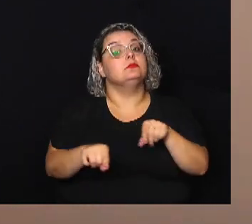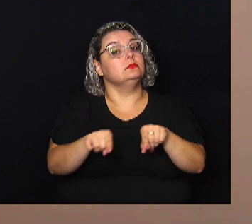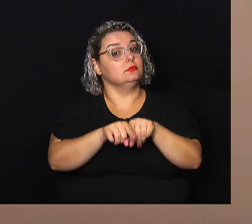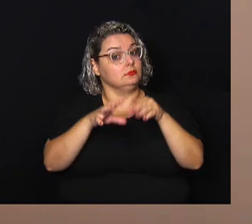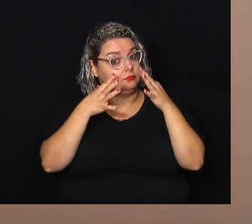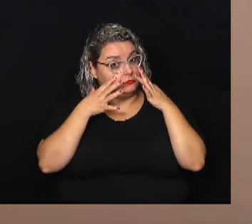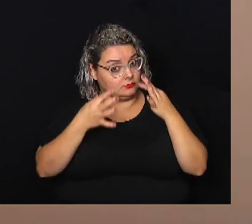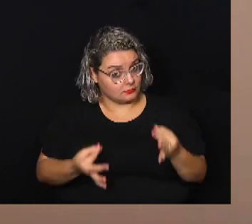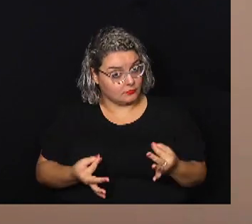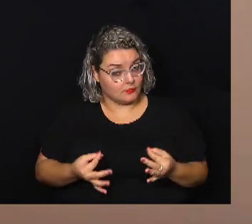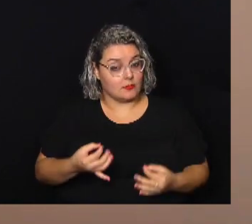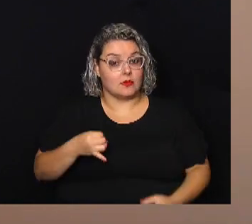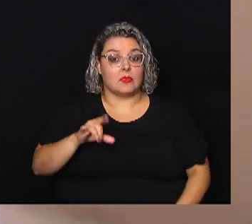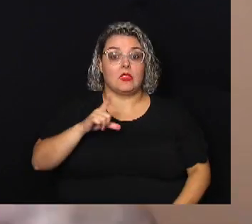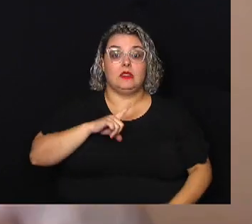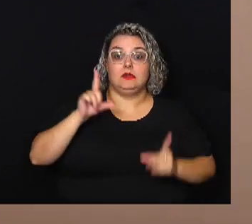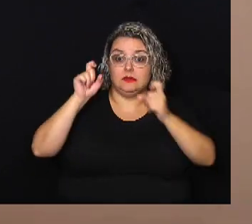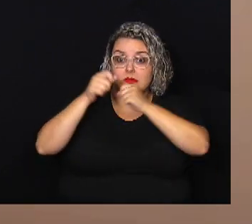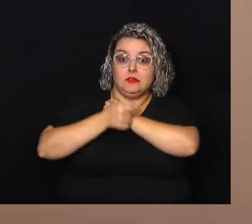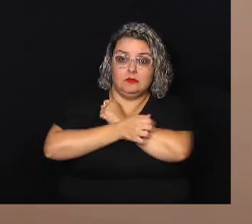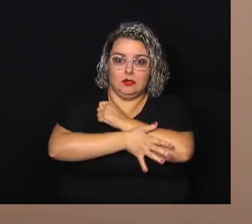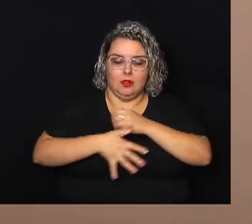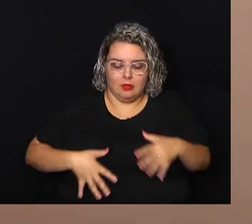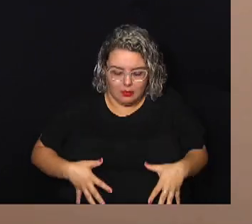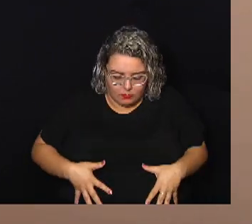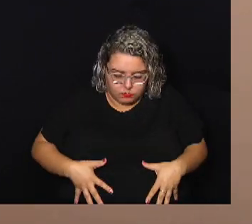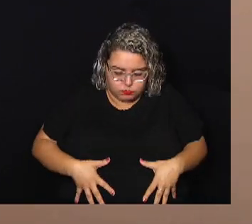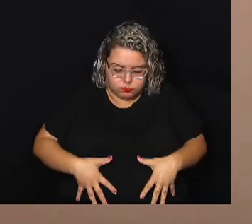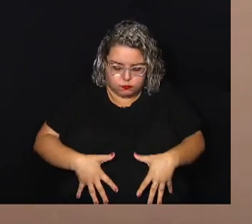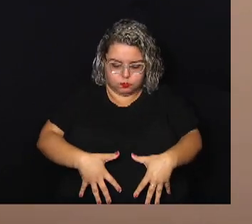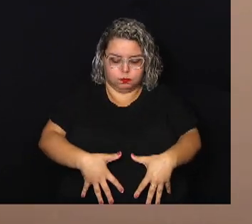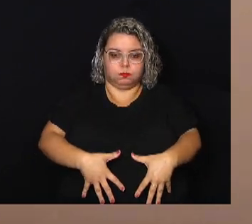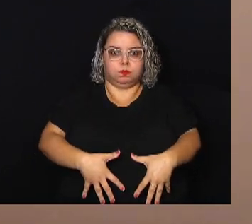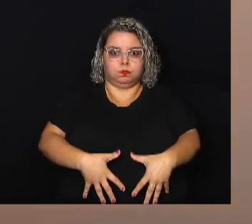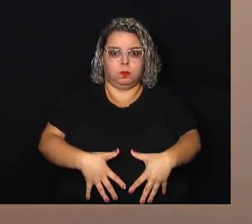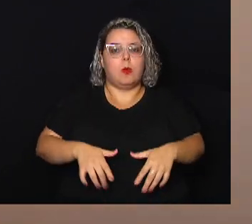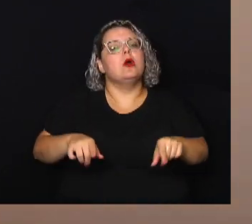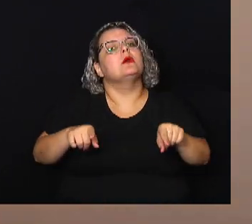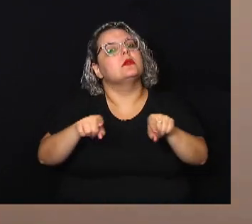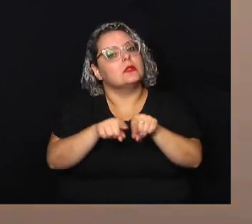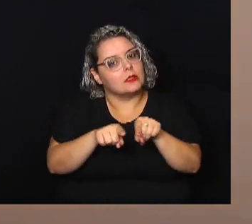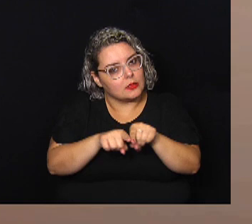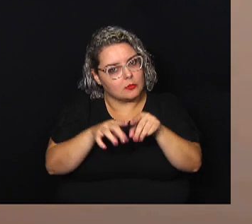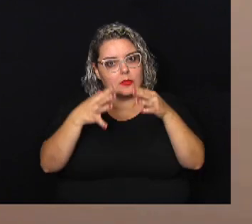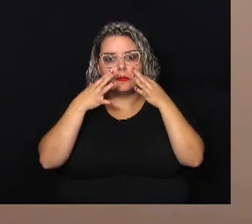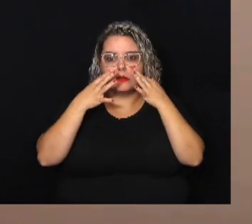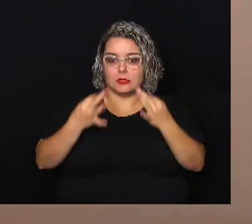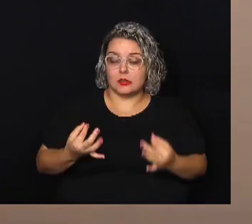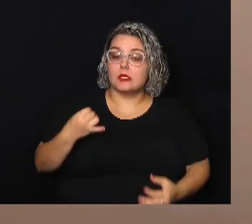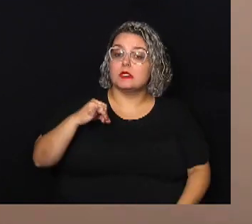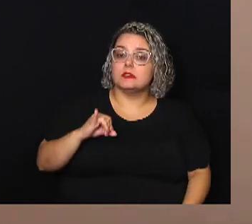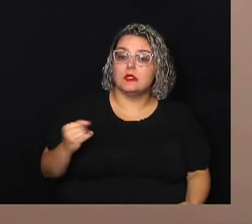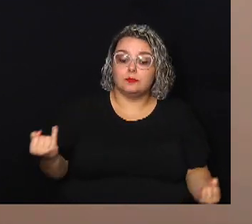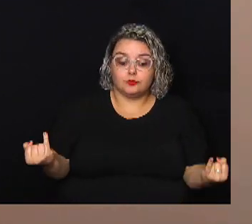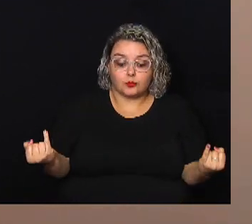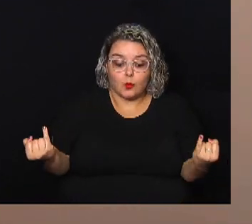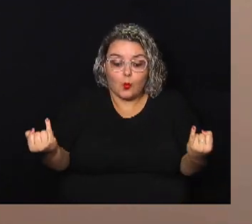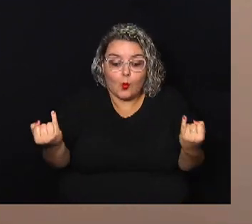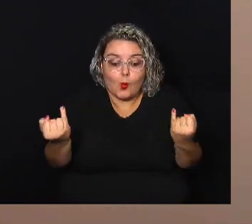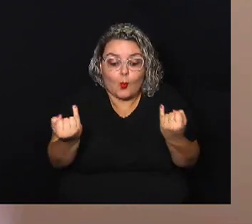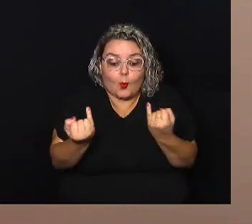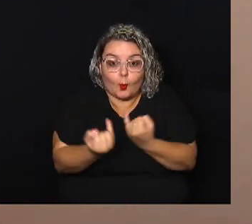você tem dificuldade para evacuar, a barriga fica muito inchada, também tem que ficar de olho. Se você emagreceu